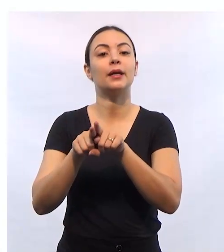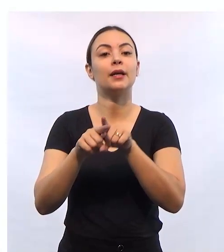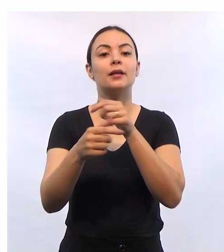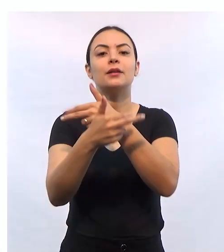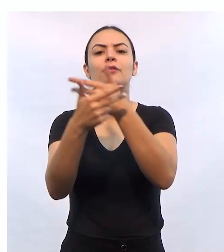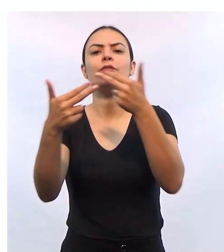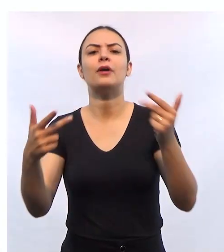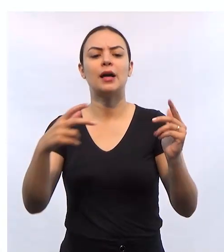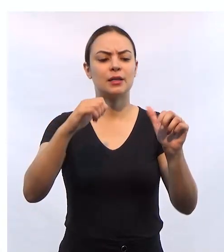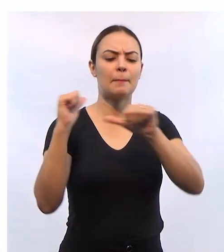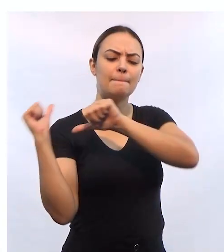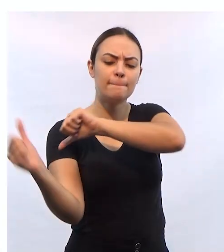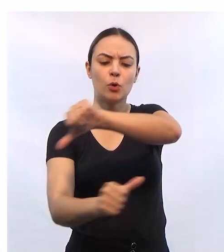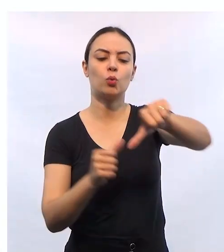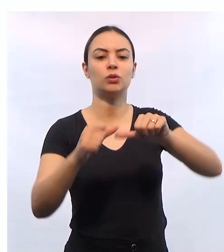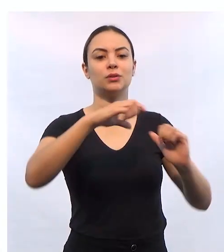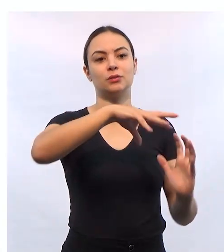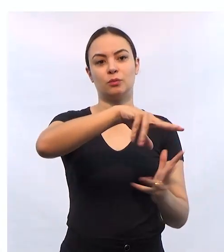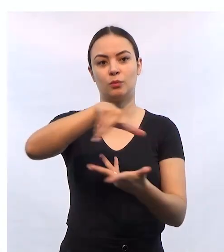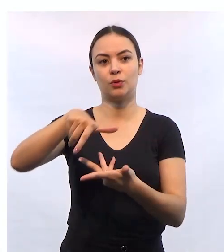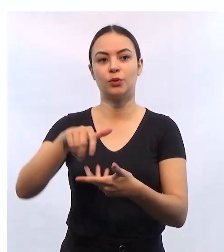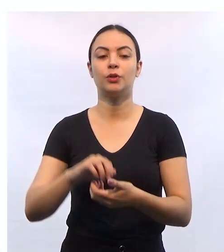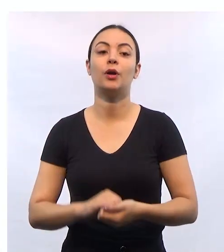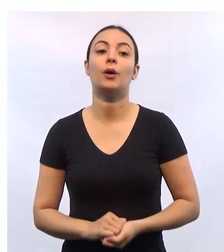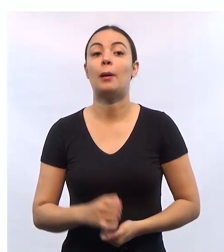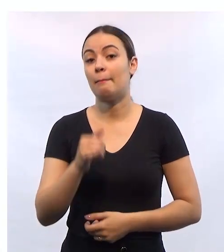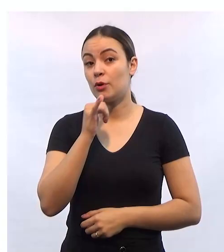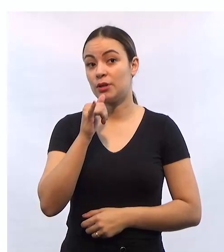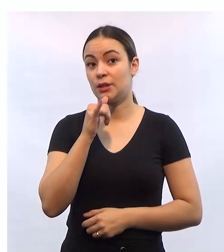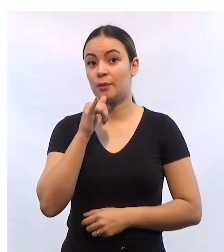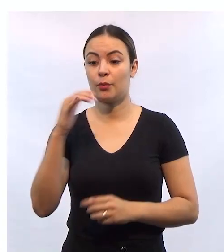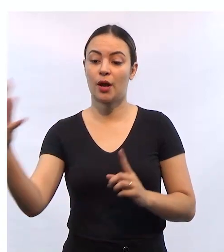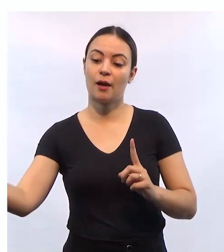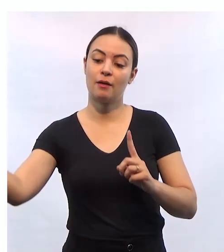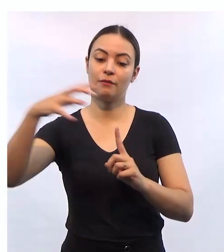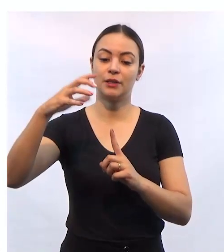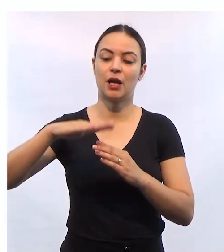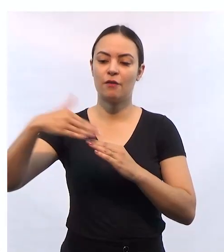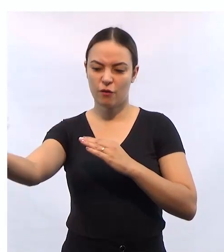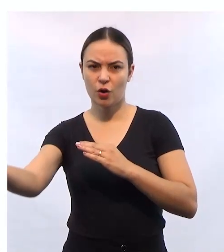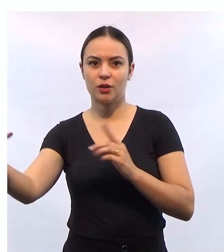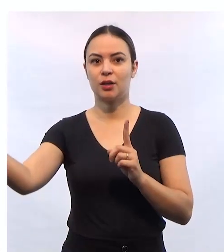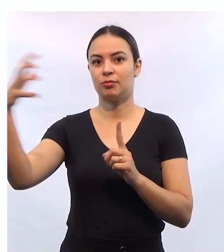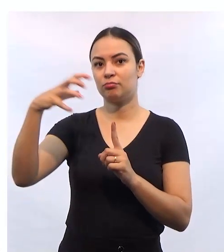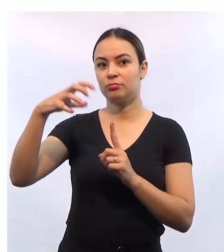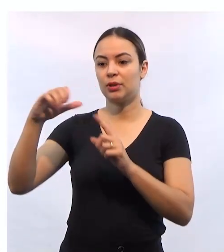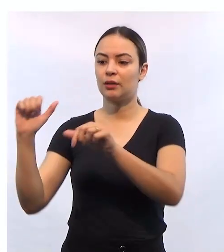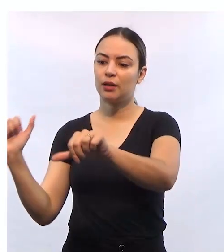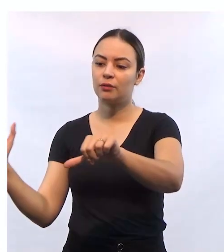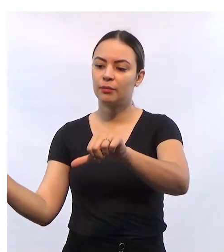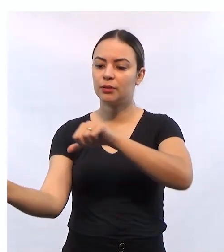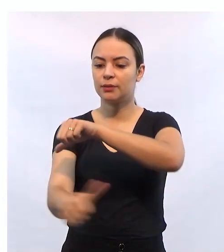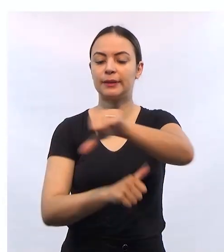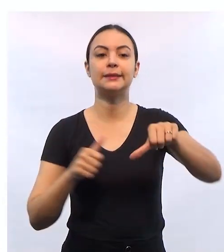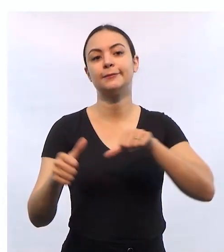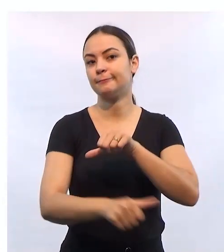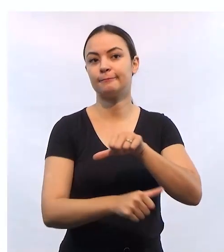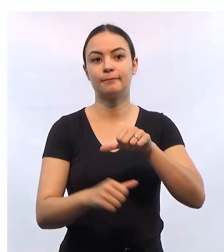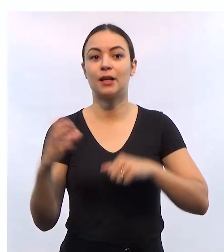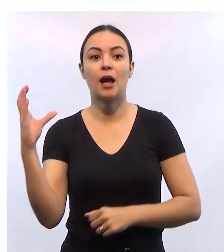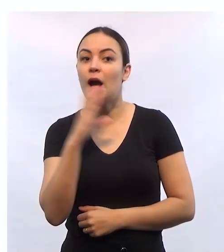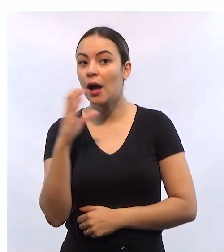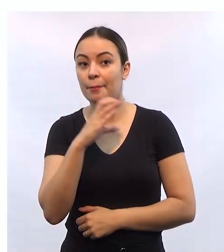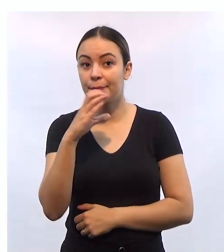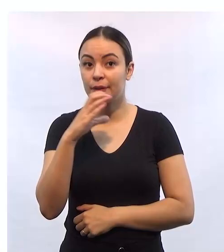Como, olha só aqui, ó, olha como os fatores externos aí, ó, interferem. Transformações rápidas e inesperadas do